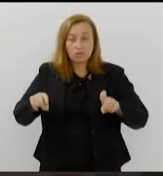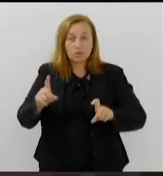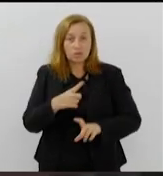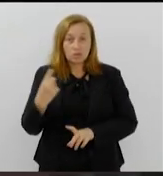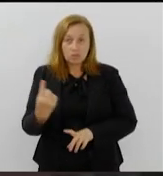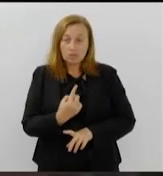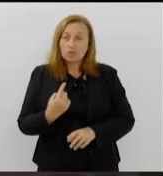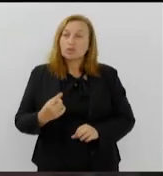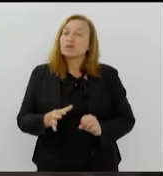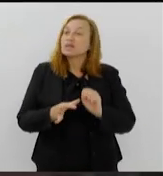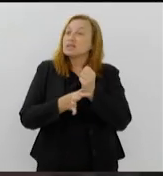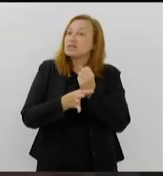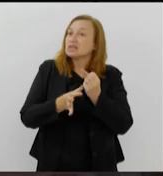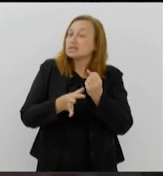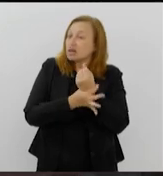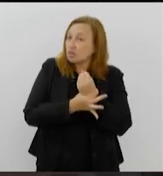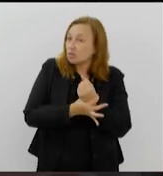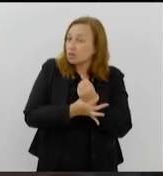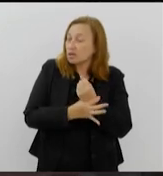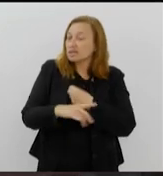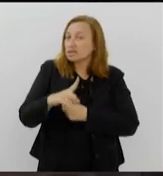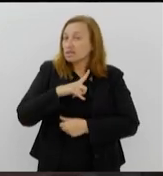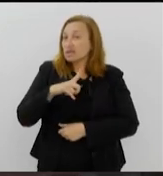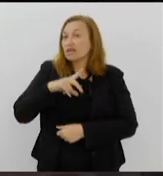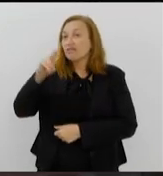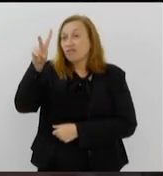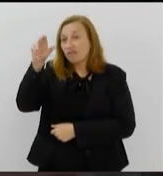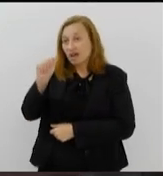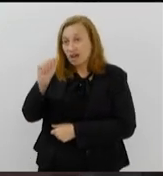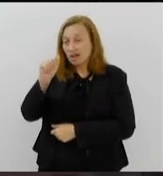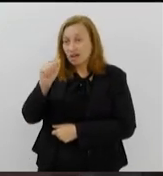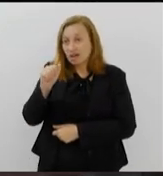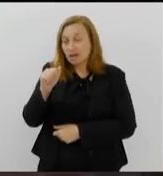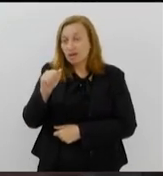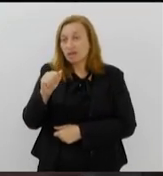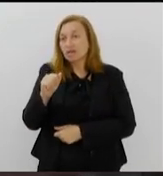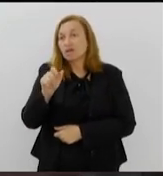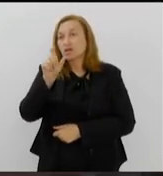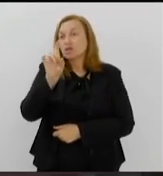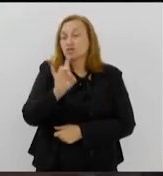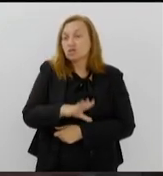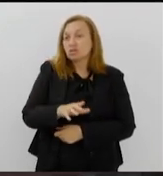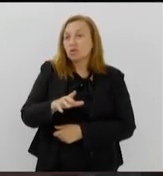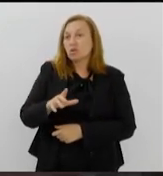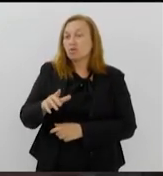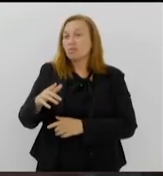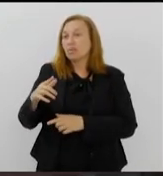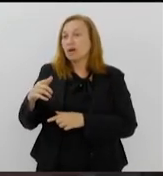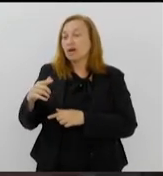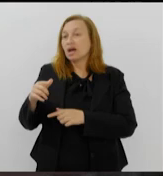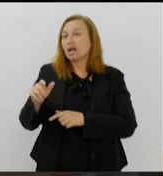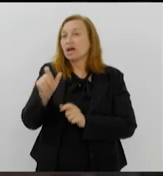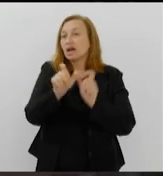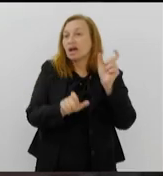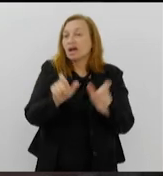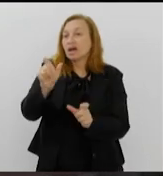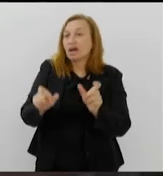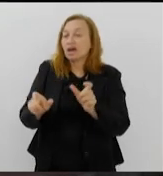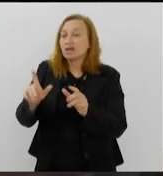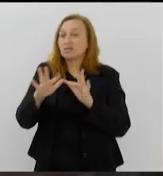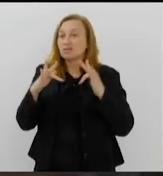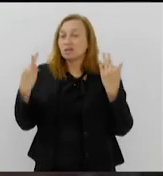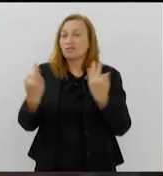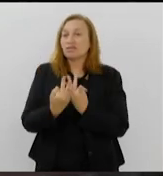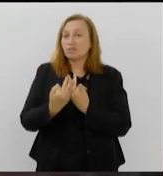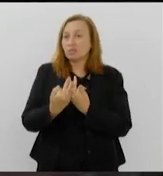Então, segurava essas vagas para atender apenas os aliados políticos. Então,